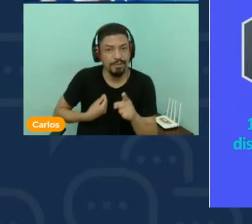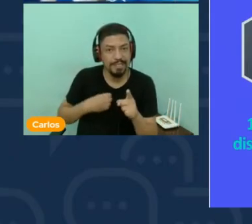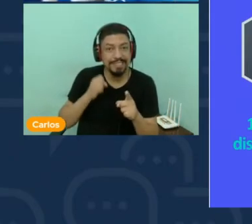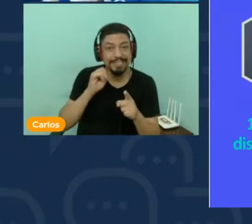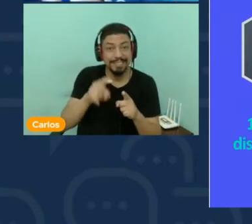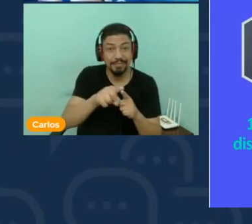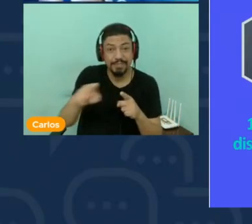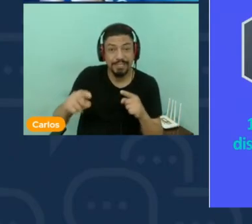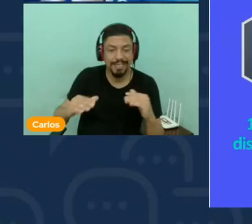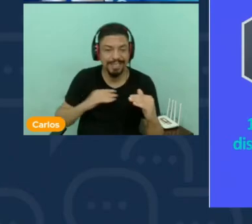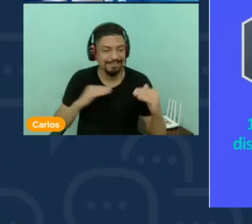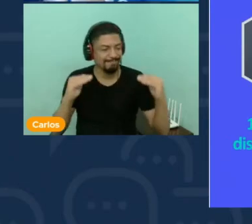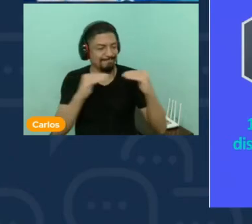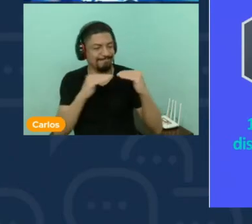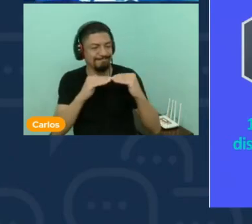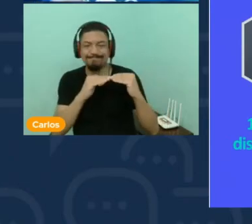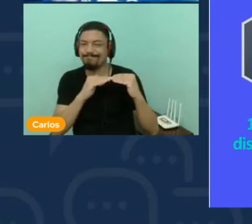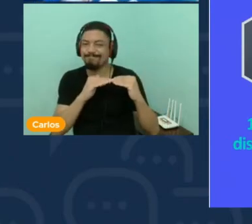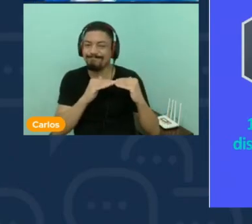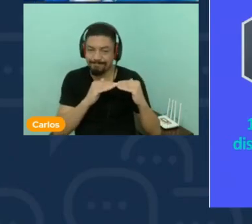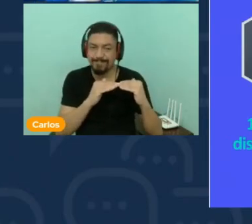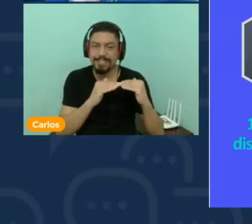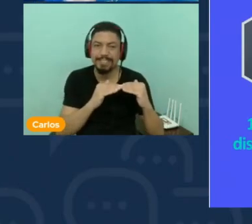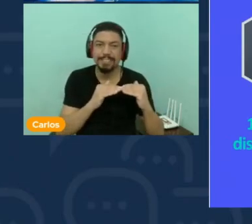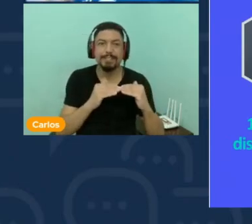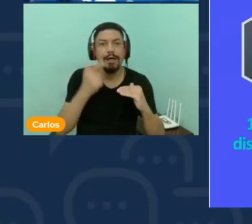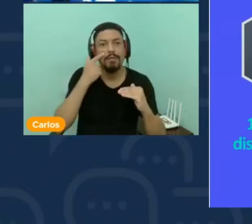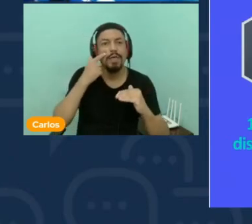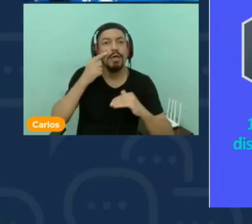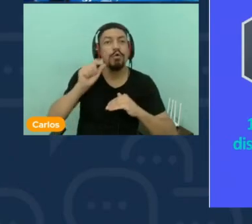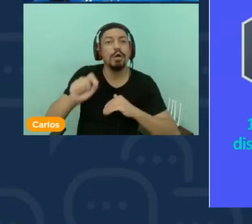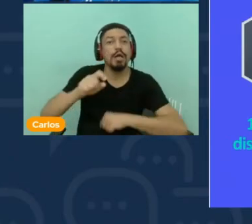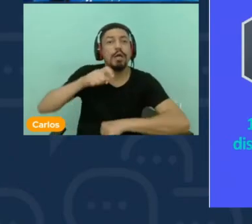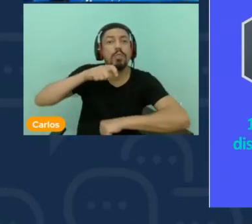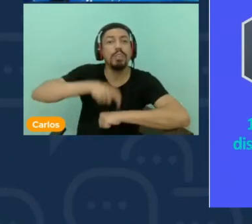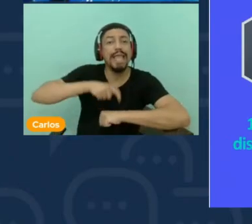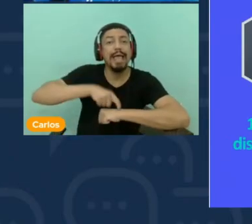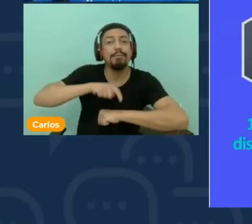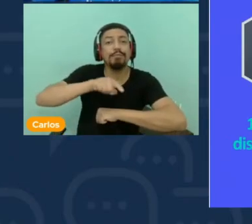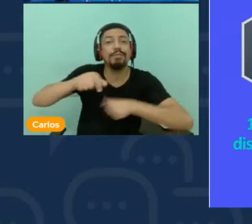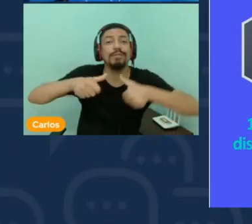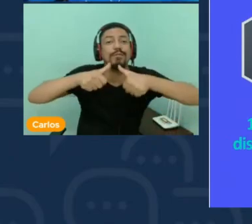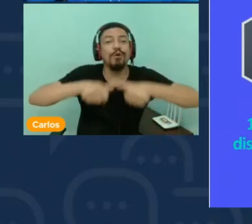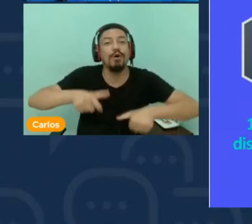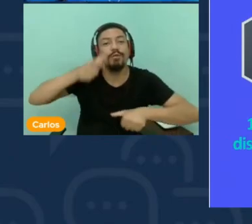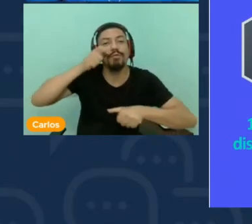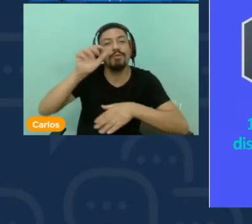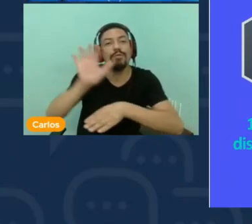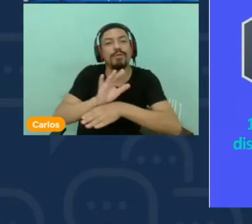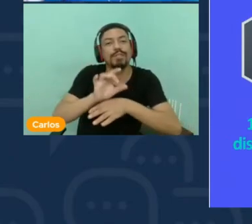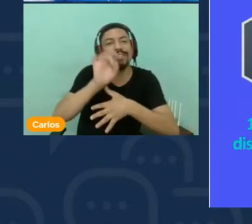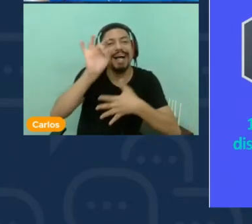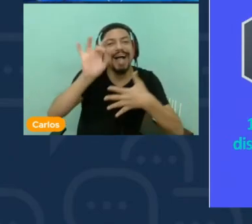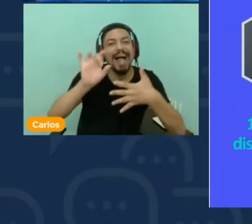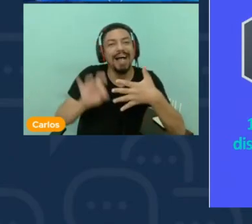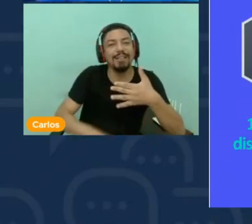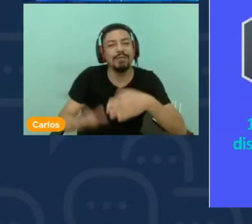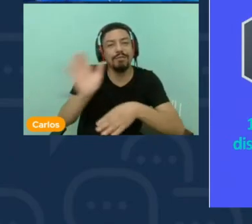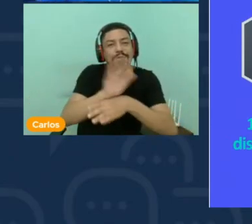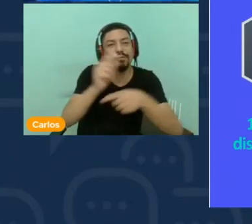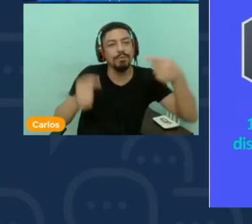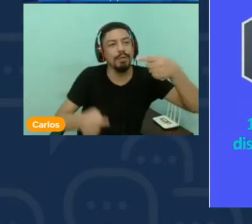você empatar de acerto com alguém, o que a gente vai ver? Quanto tempo você assistiu cada gravação que está